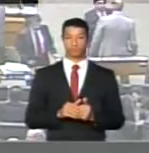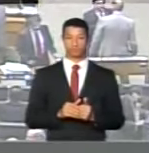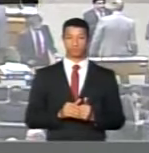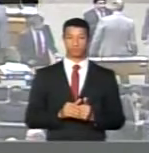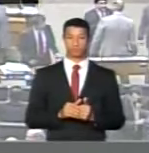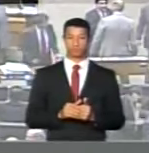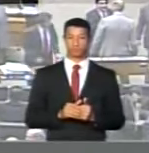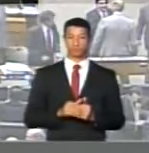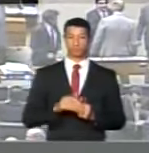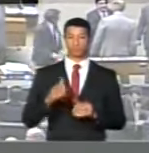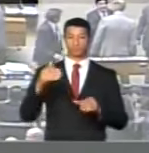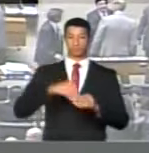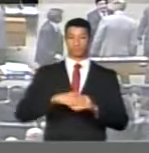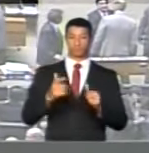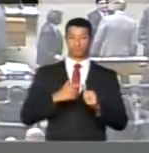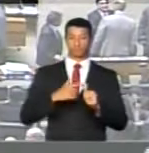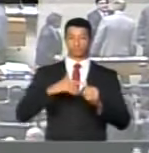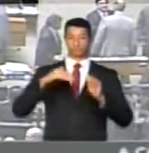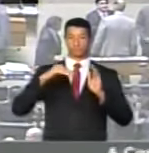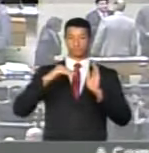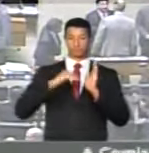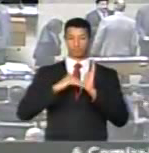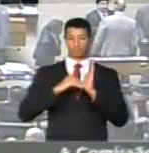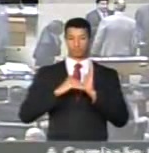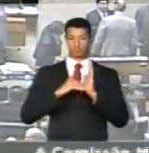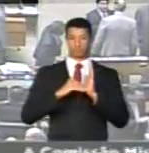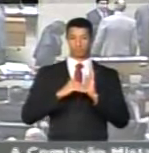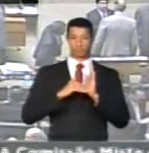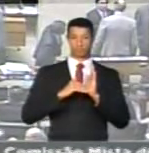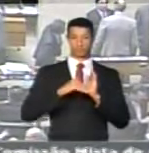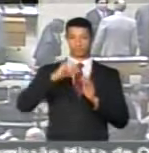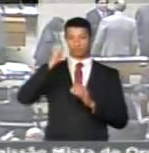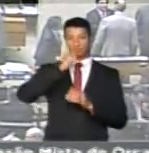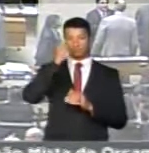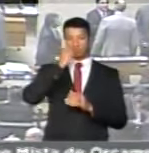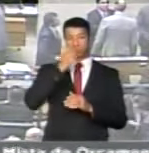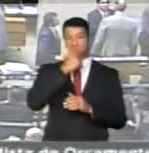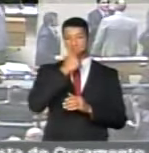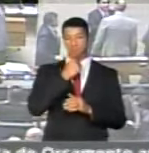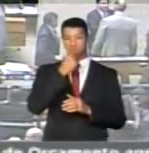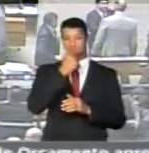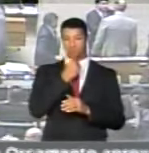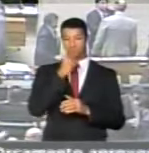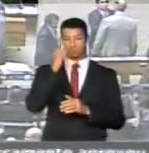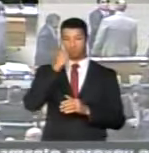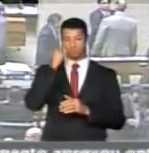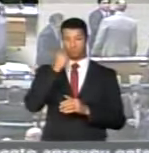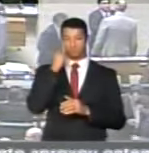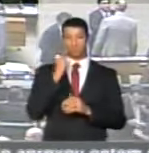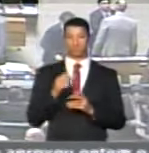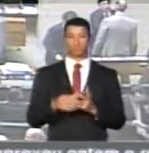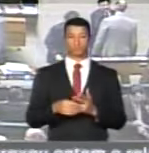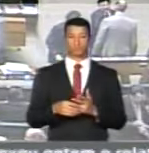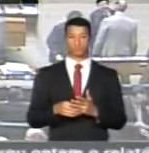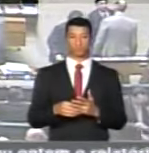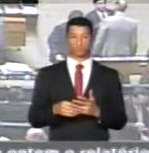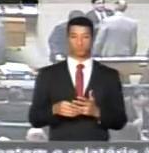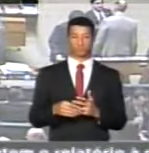Aliás, em votação primeiro na Câmara dos Deputados. As senadoras e os senadores.